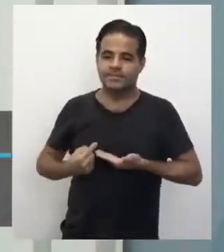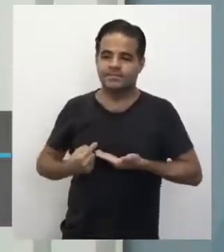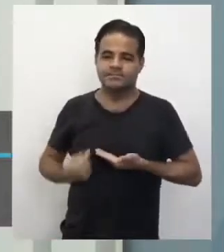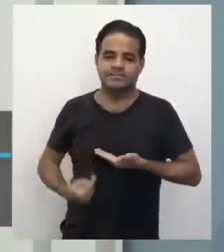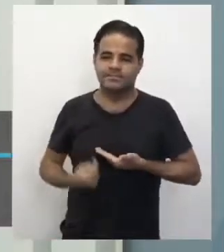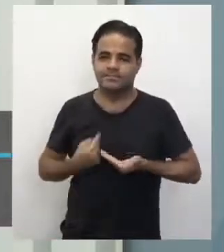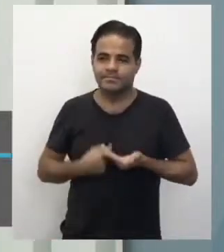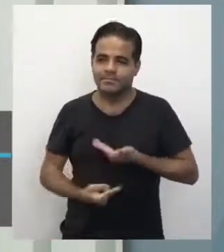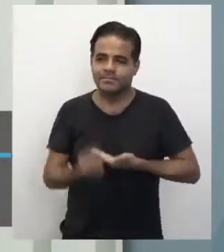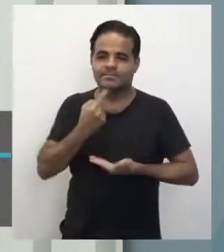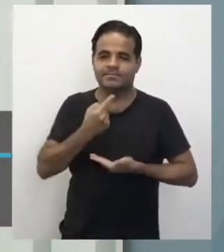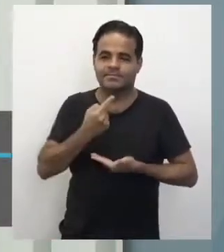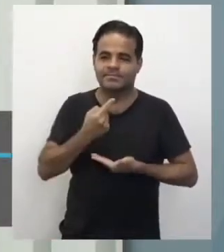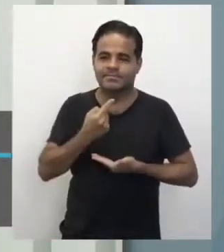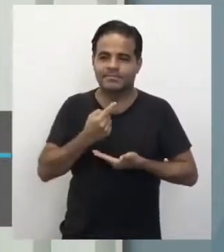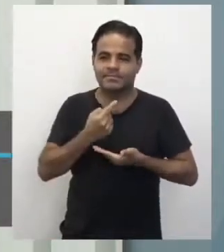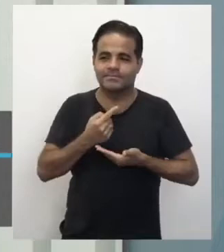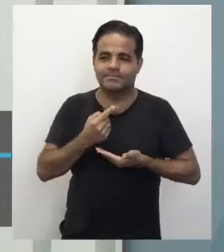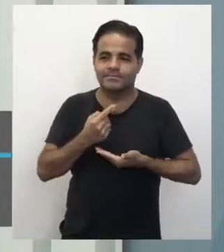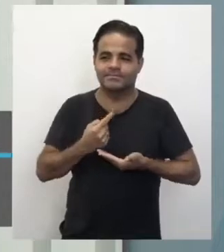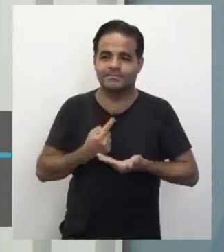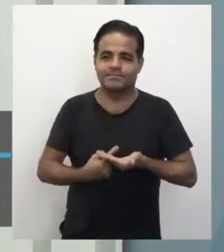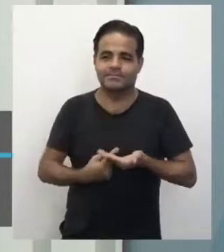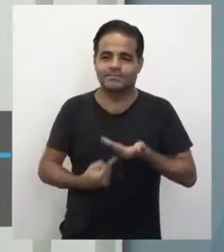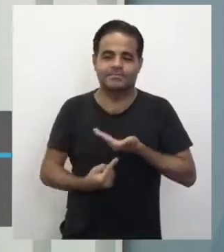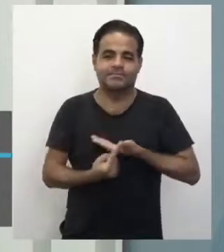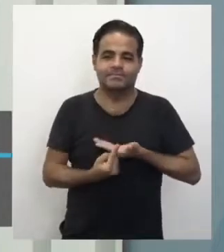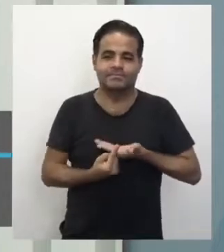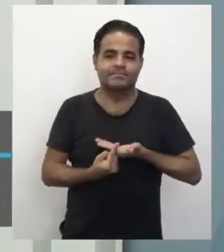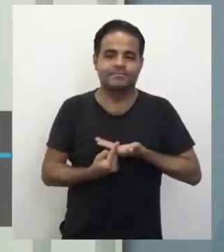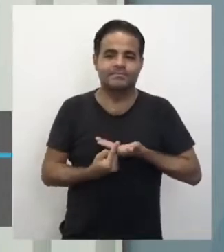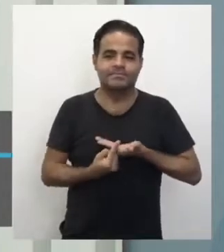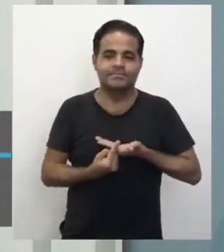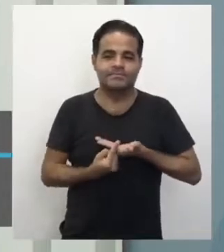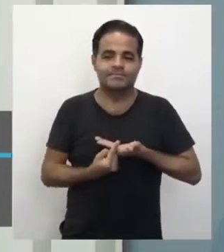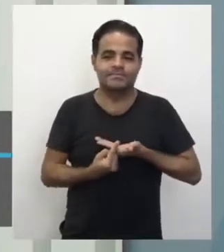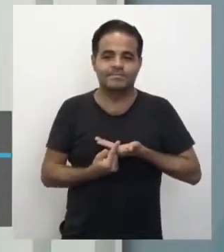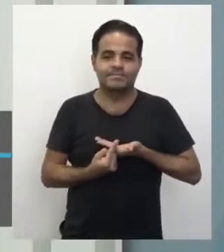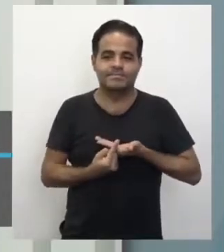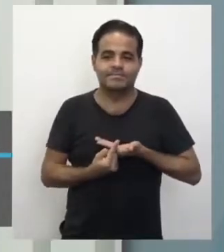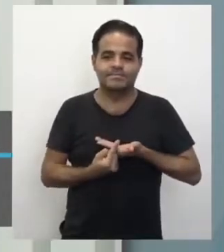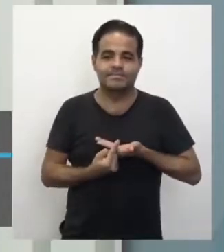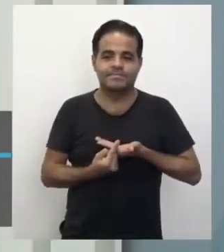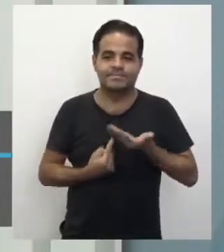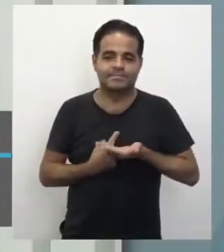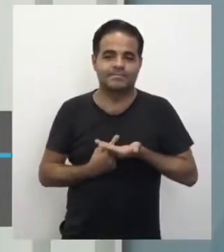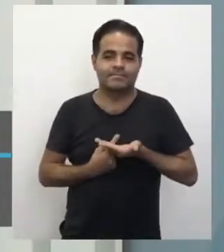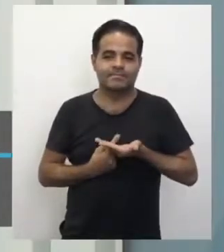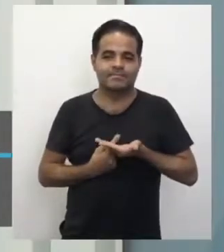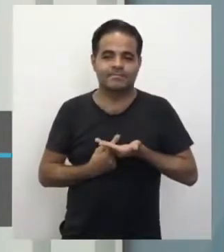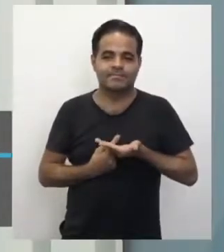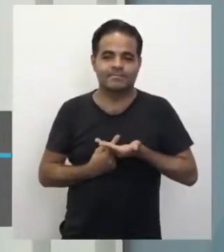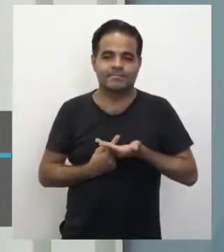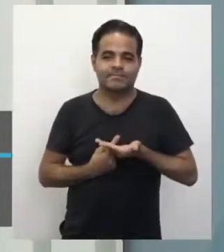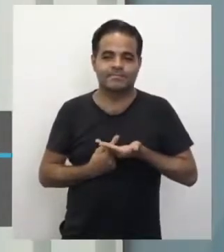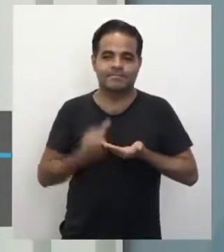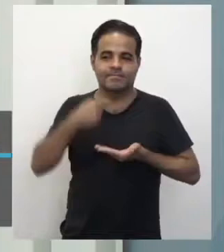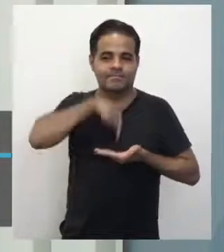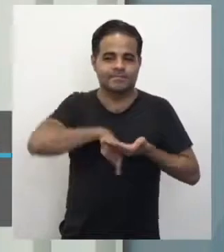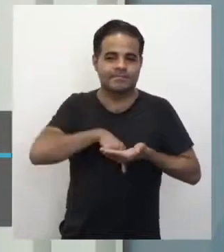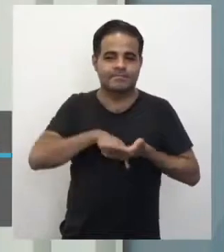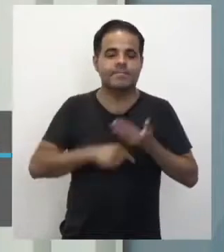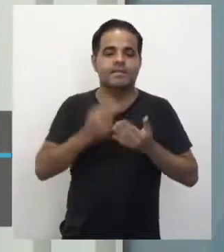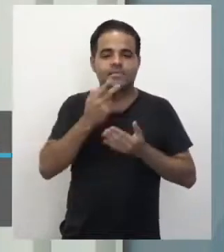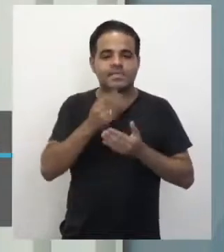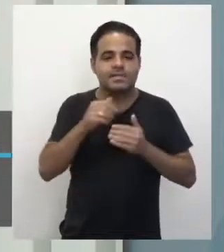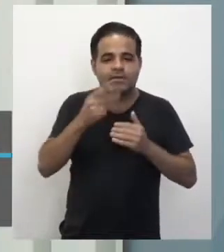Maria Fernanda nos lembrou na aula anterior agora, que essa leitura crítica implica da gente fazer uma análise do contexto em que aquele texto foi